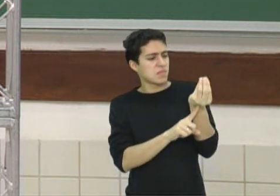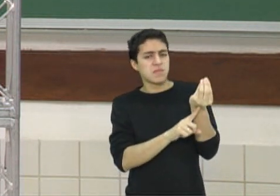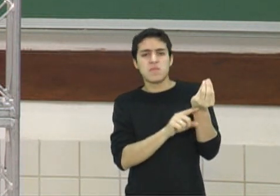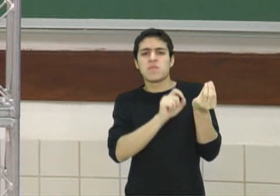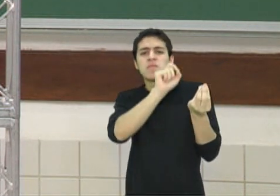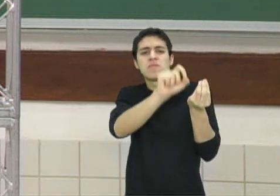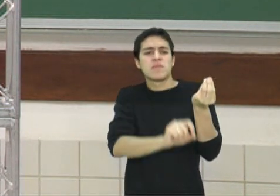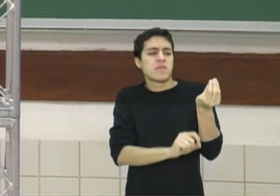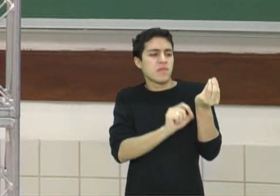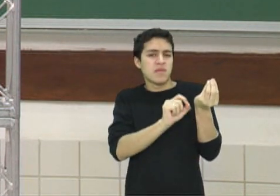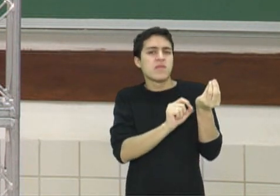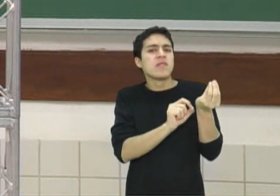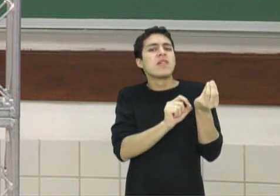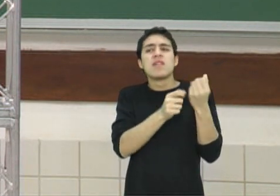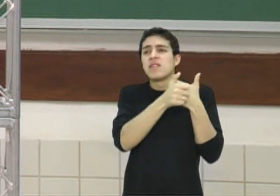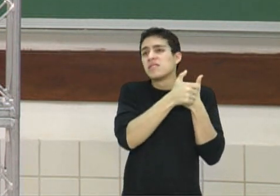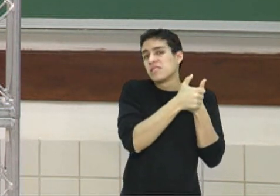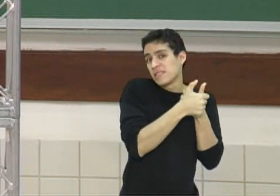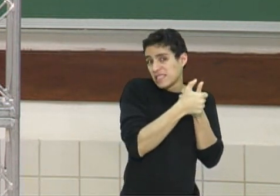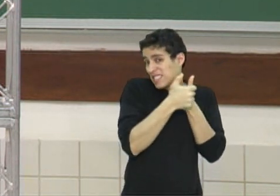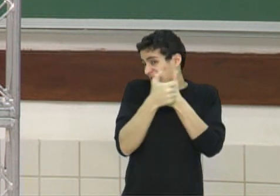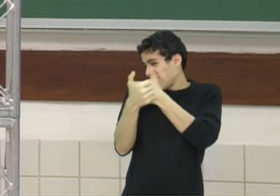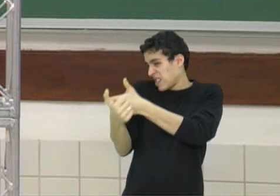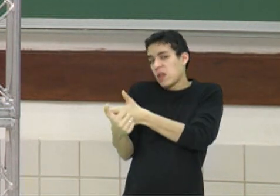para uma direção, a direção